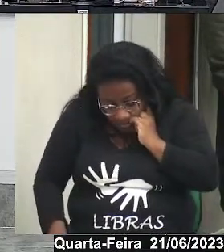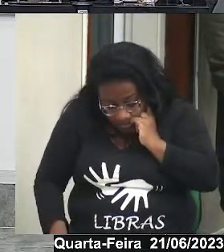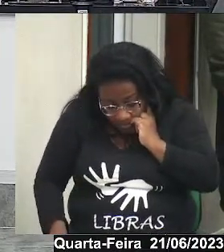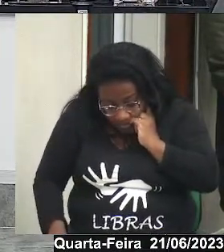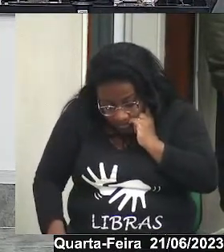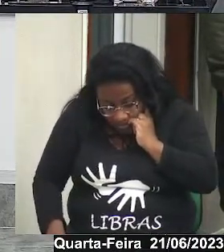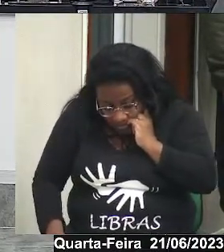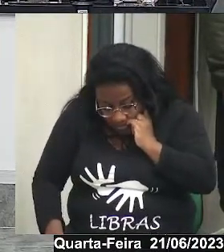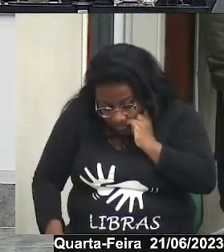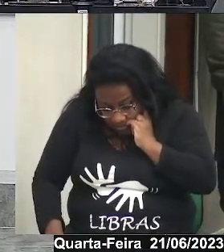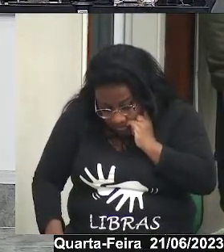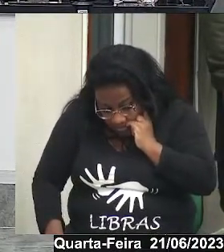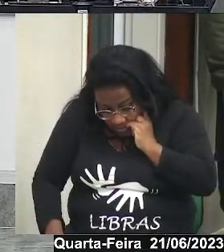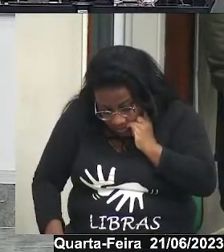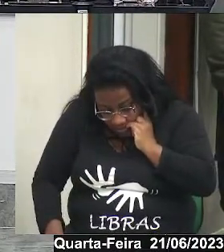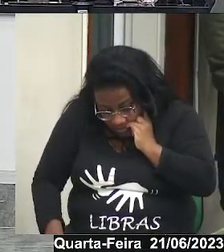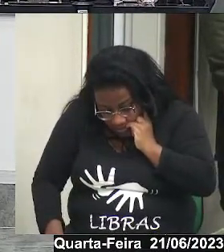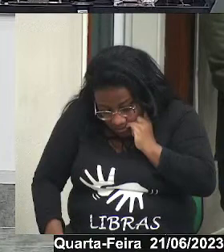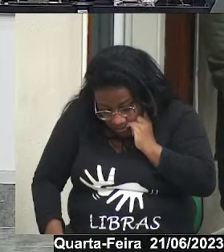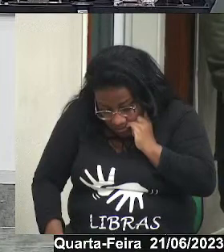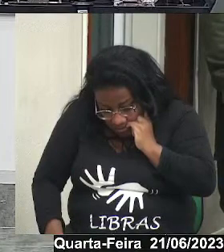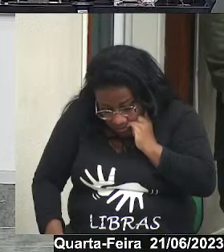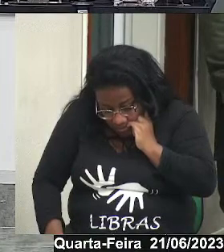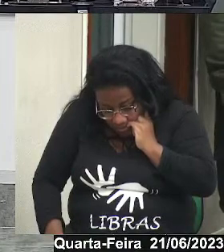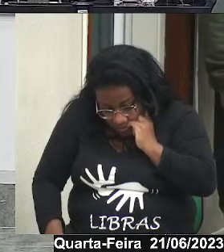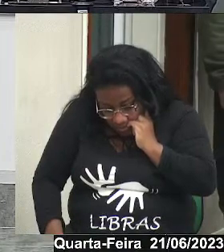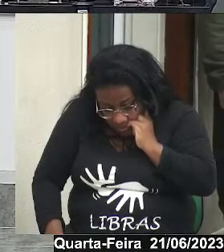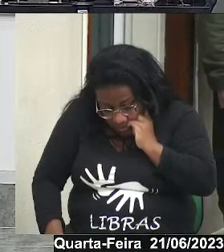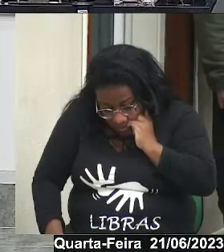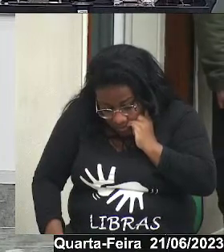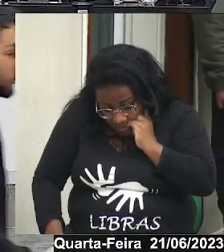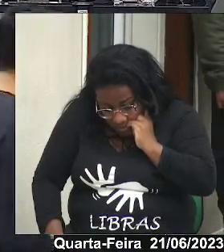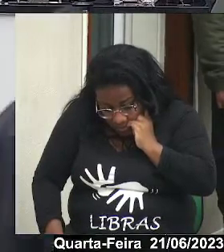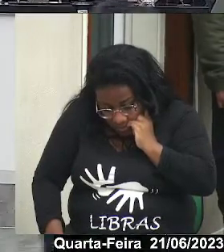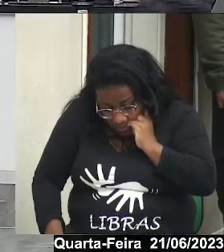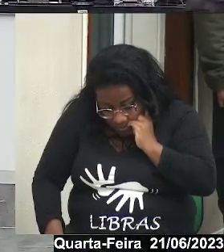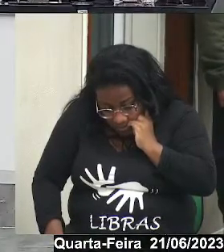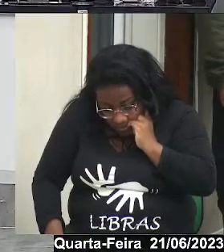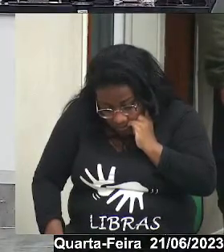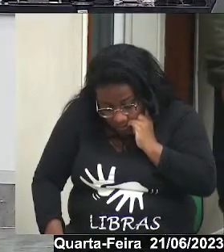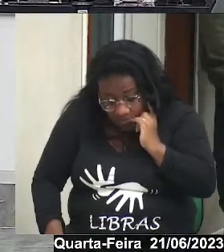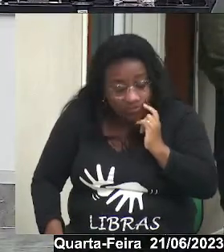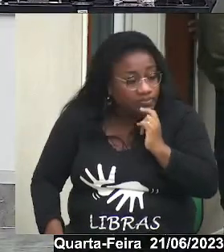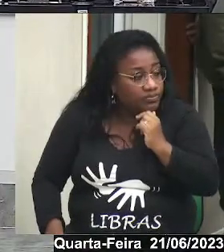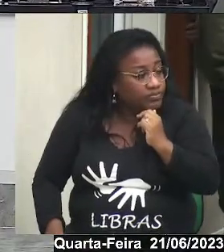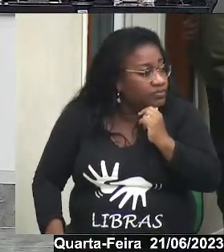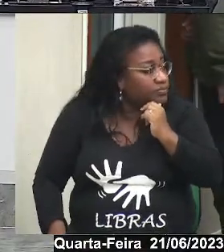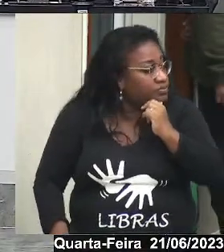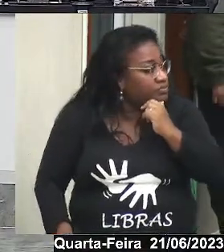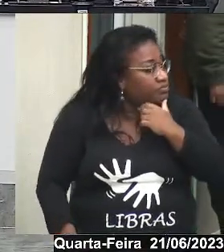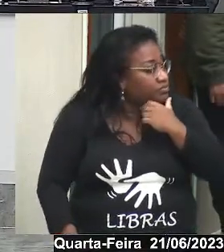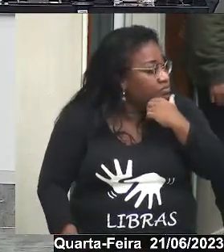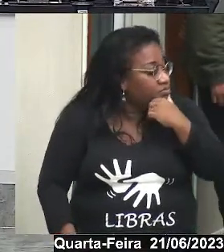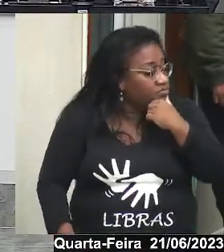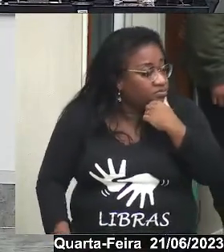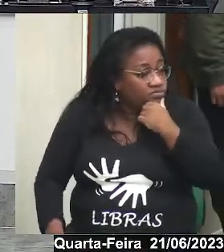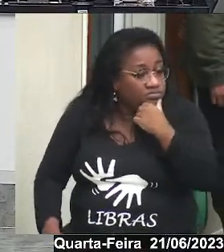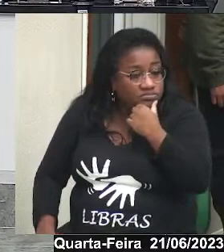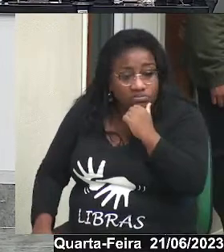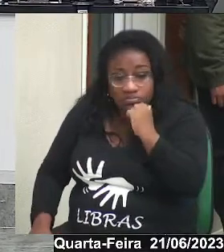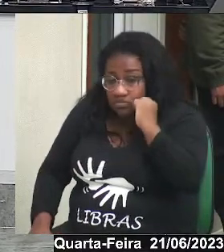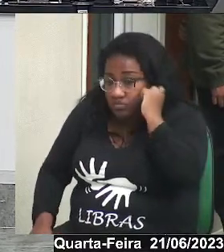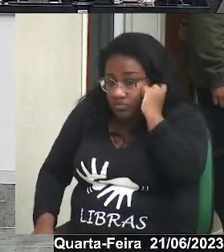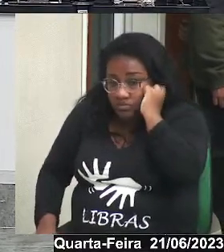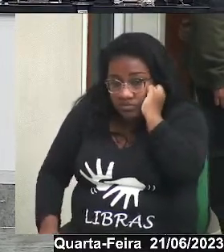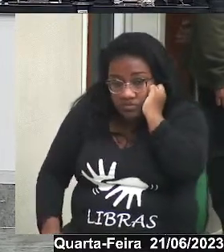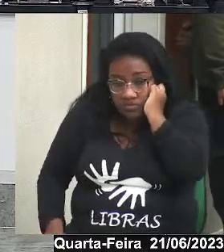Luiz Andrade Reginaldo, encontrado, criando coragem para pular após a produção de água, usando os técnicos de